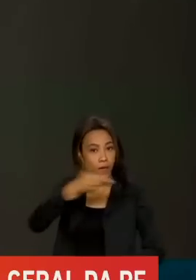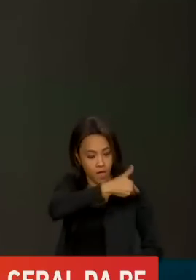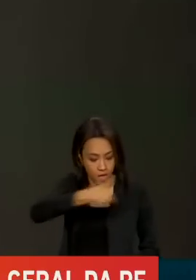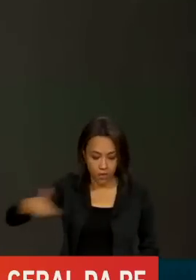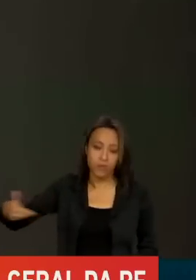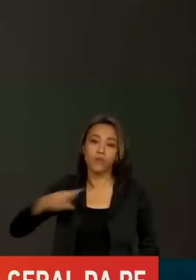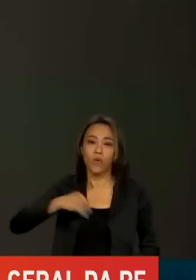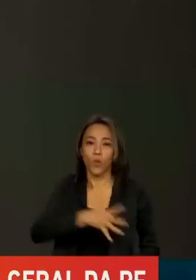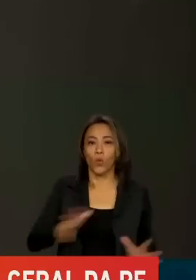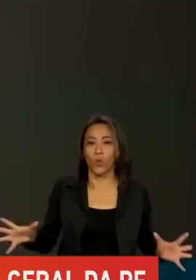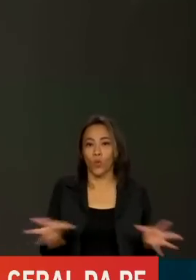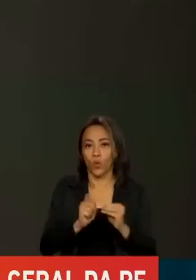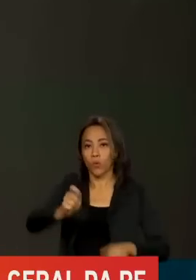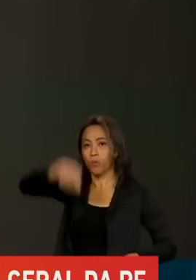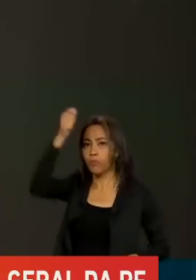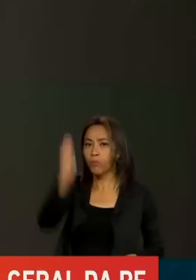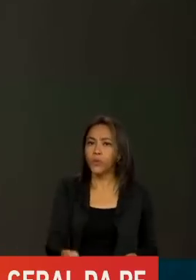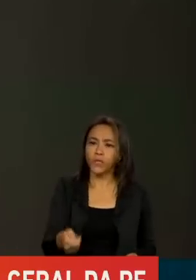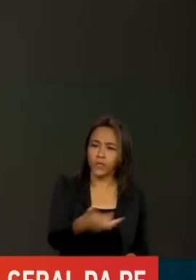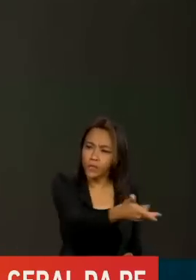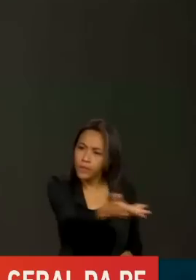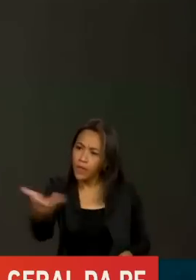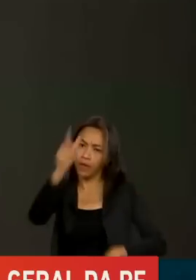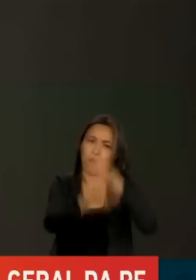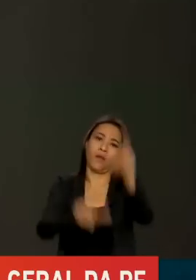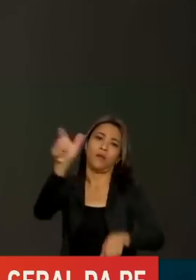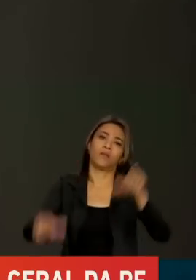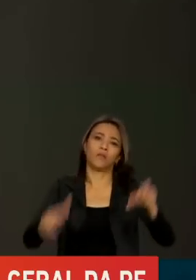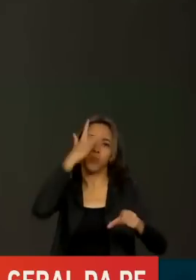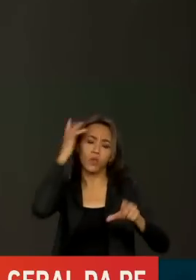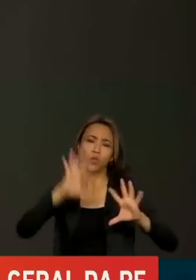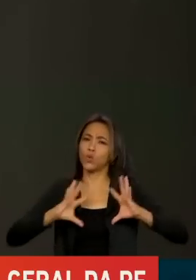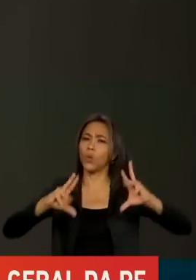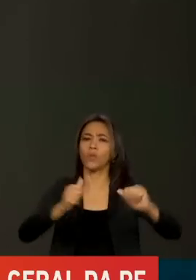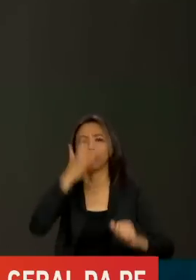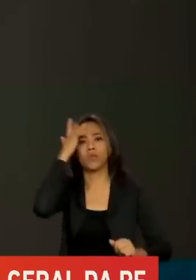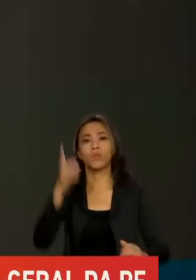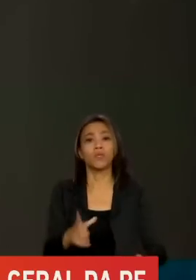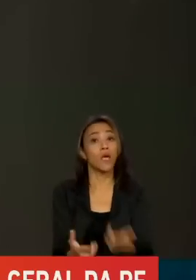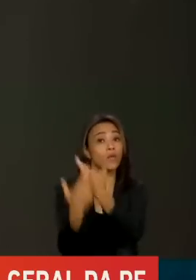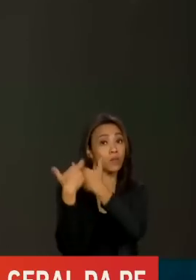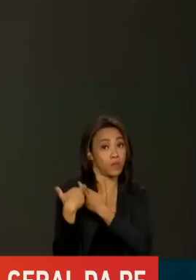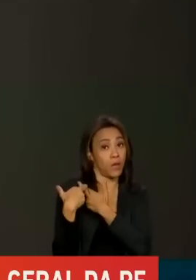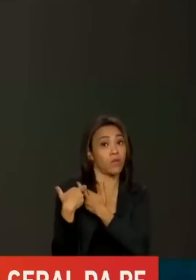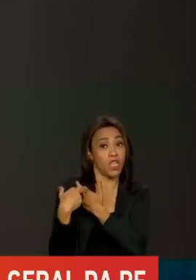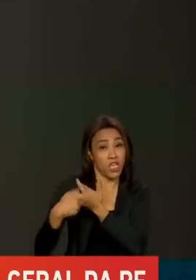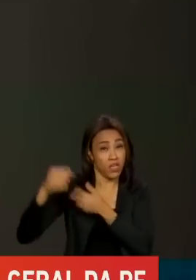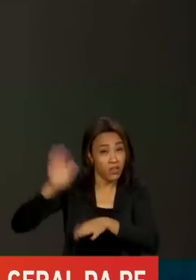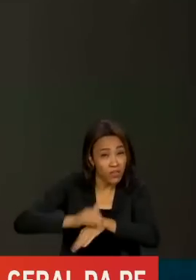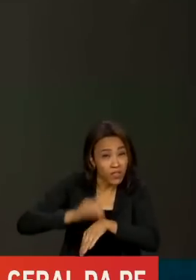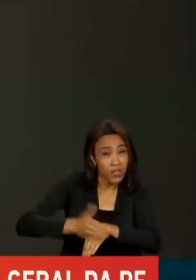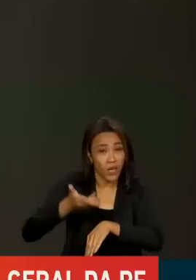punir todos os responsáveis todos aqueles que praticaram os atos